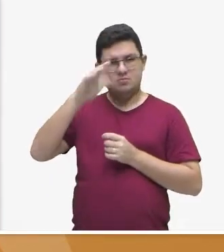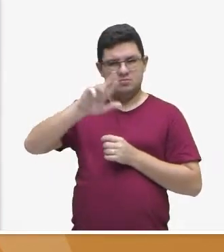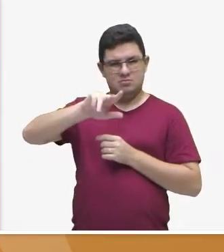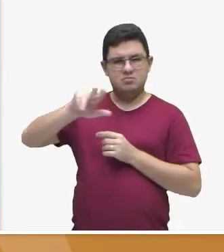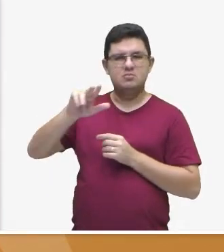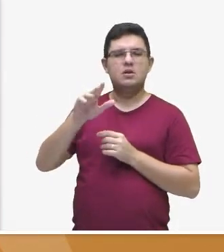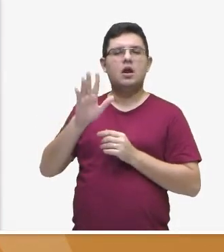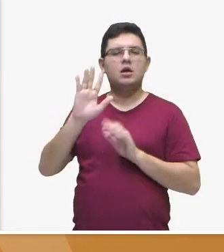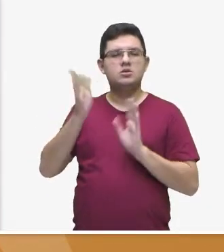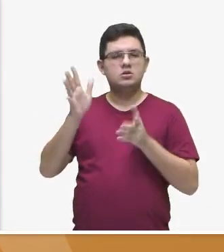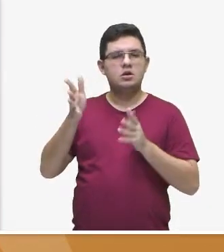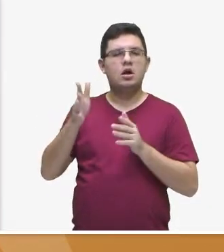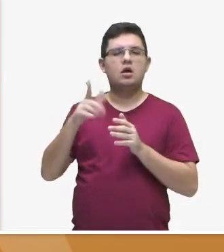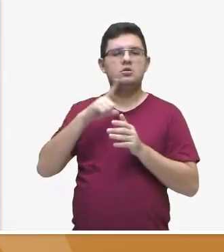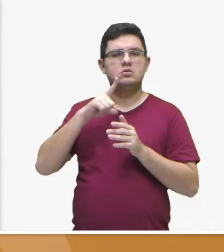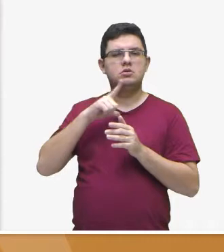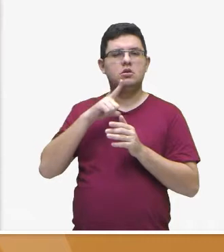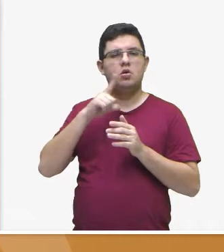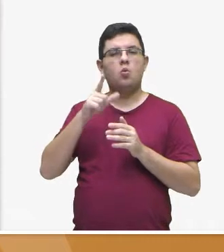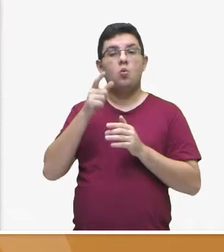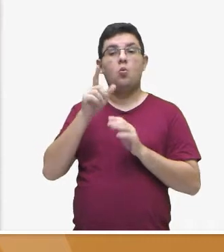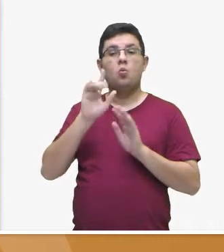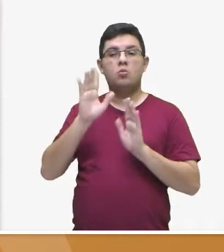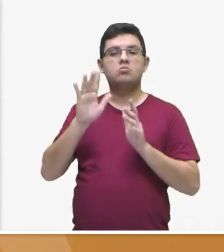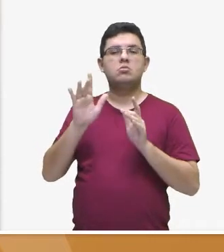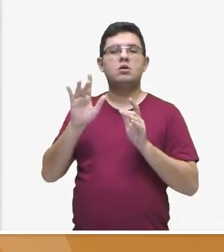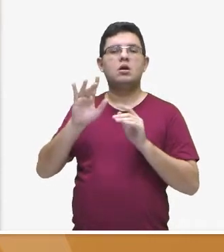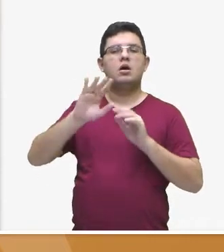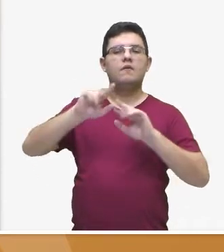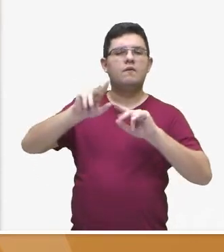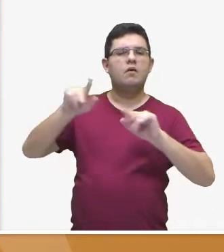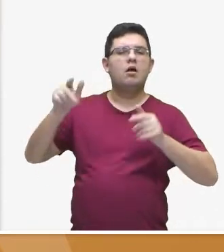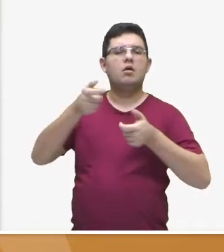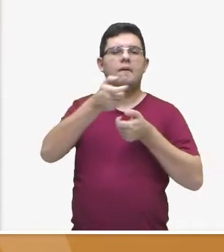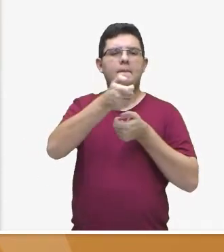maior, né, da força no sentido das armas.